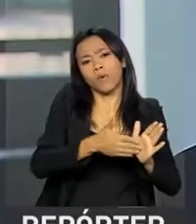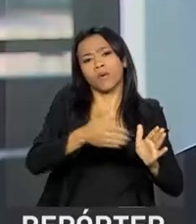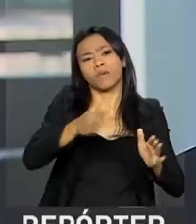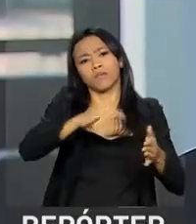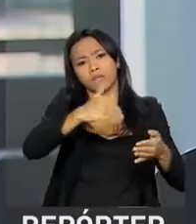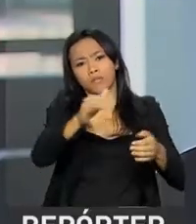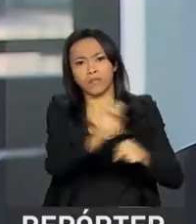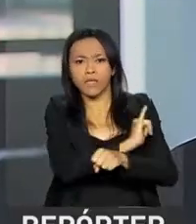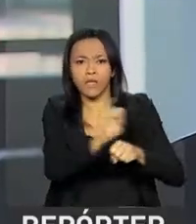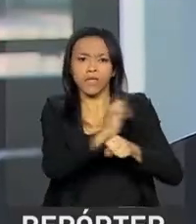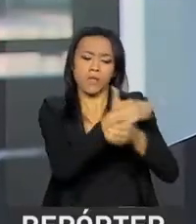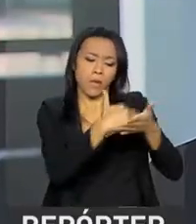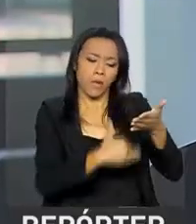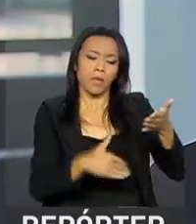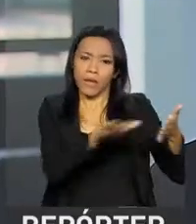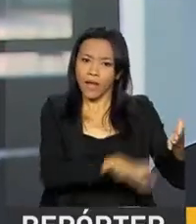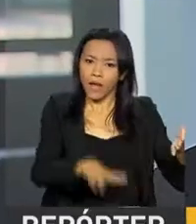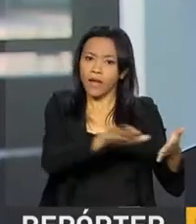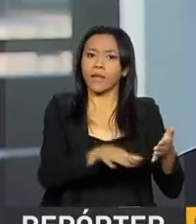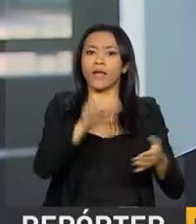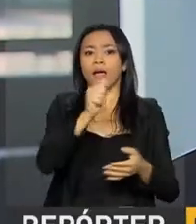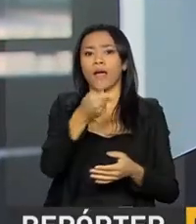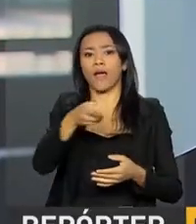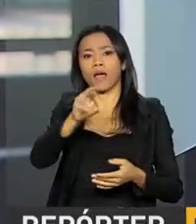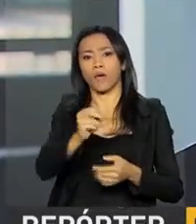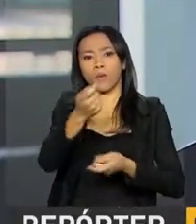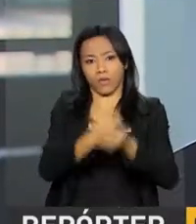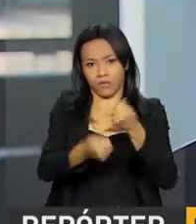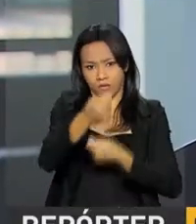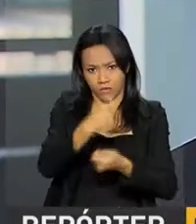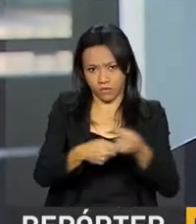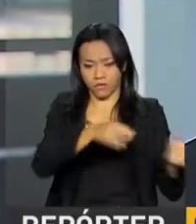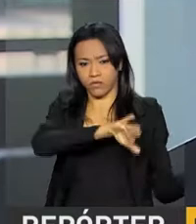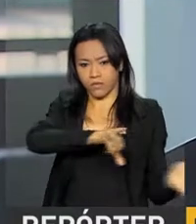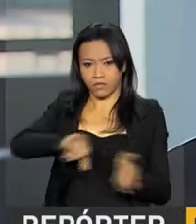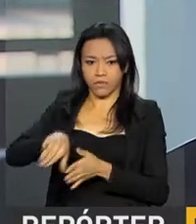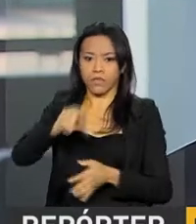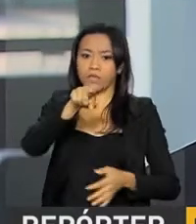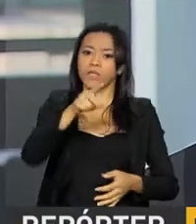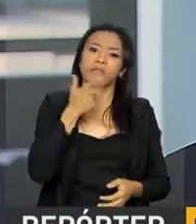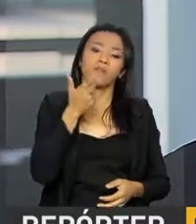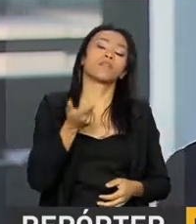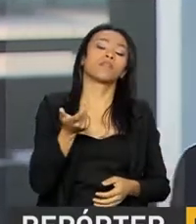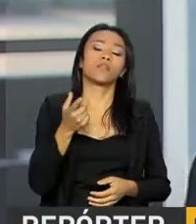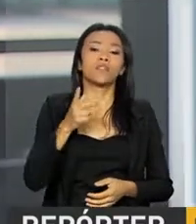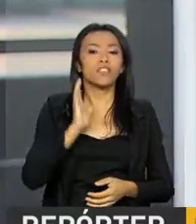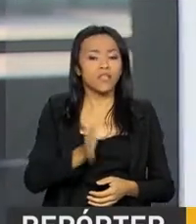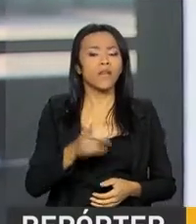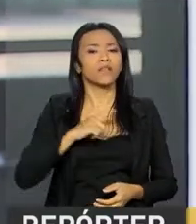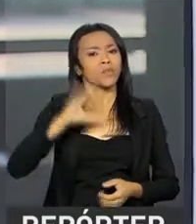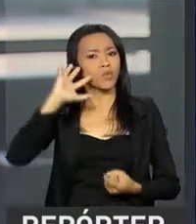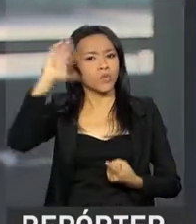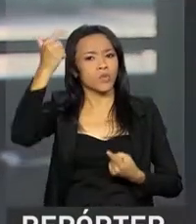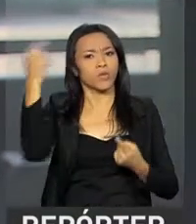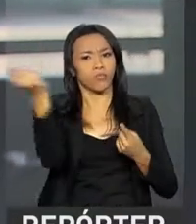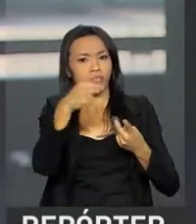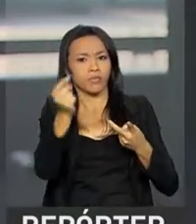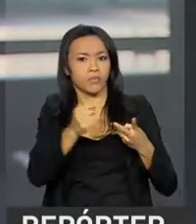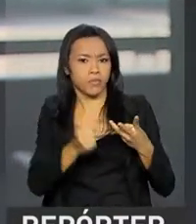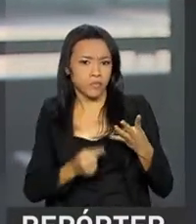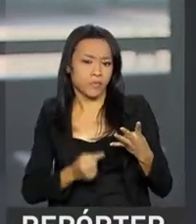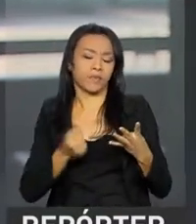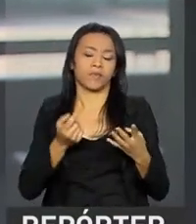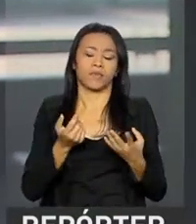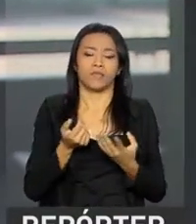Por determinação do presidente, o Conselho encaminhou, e a gente já está dando solução, a questão